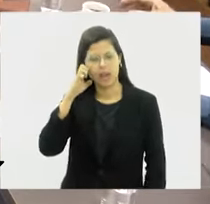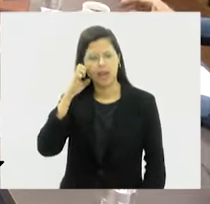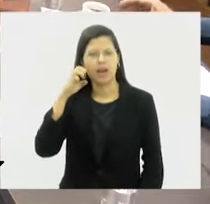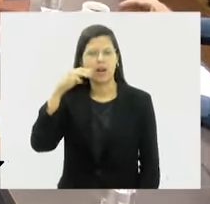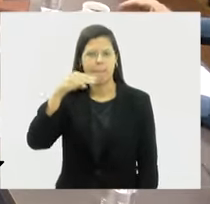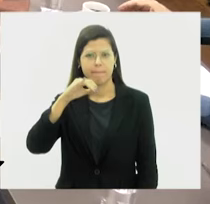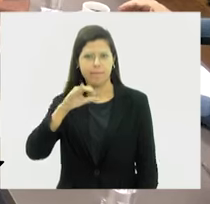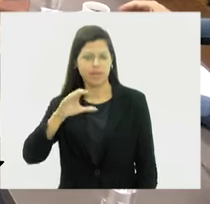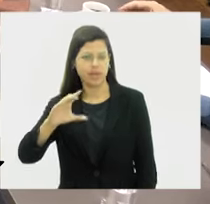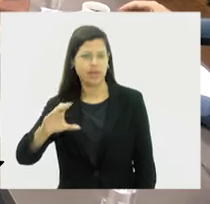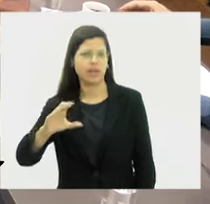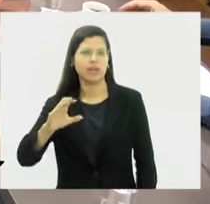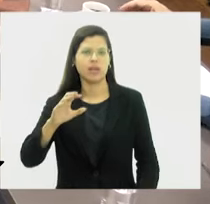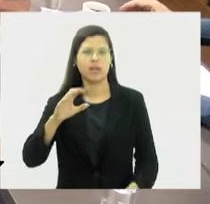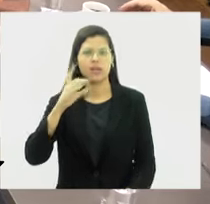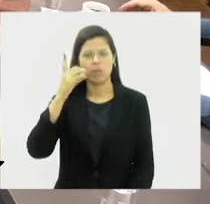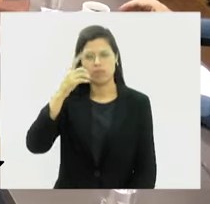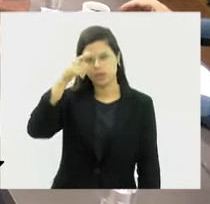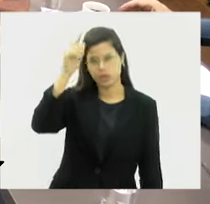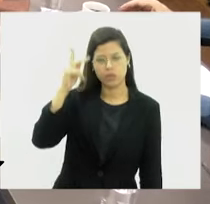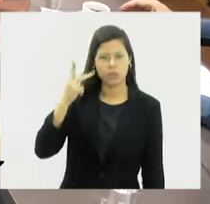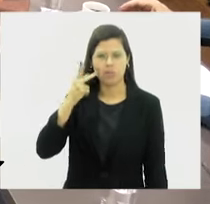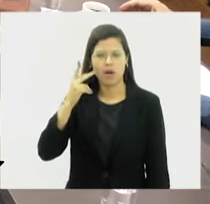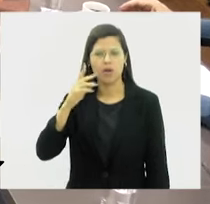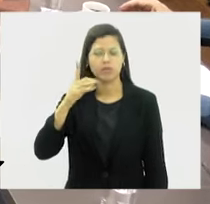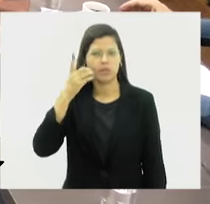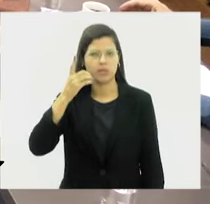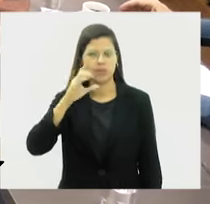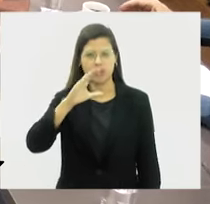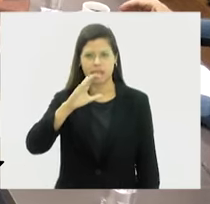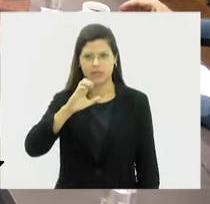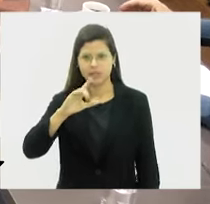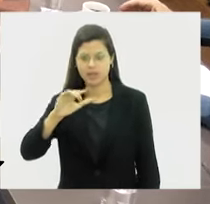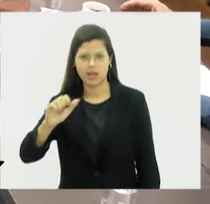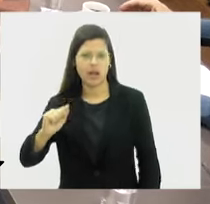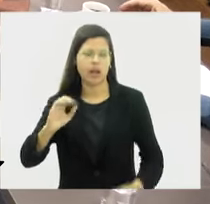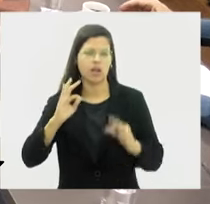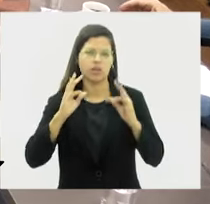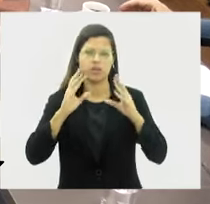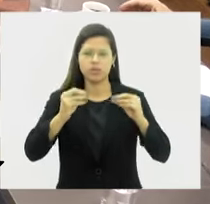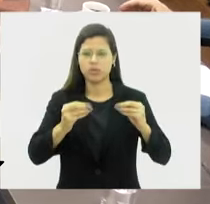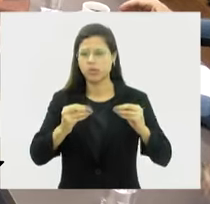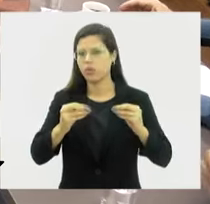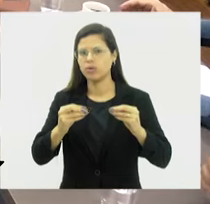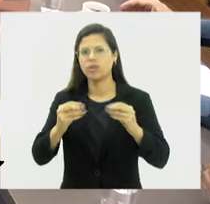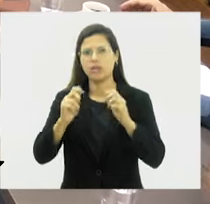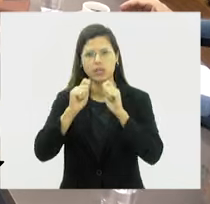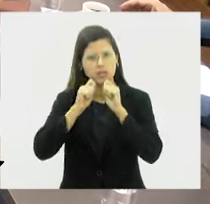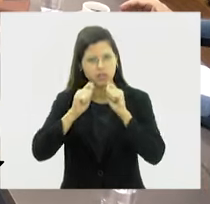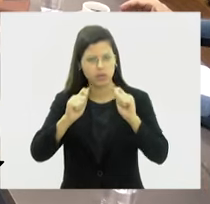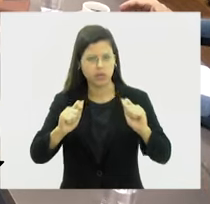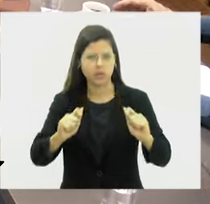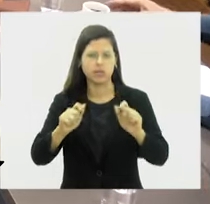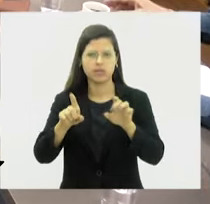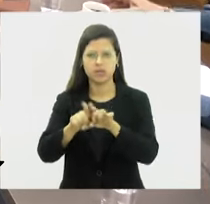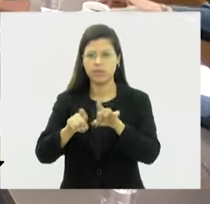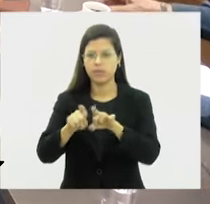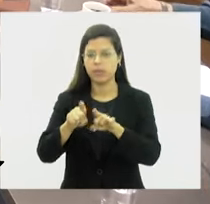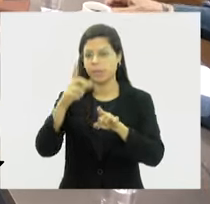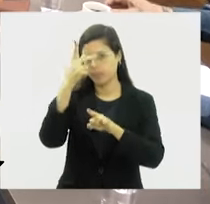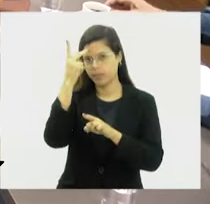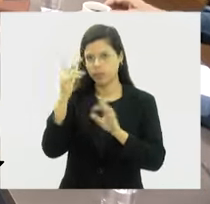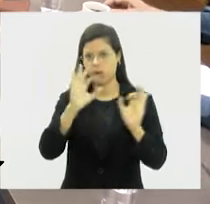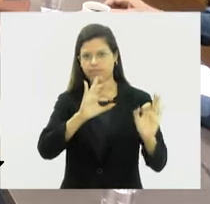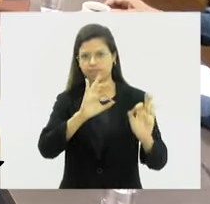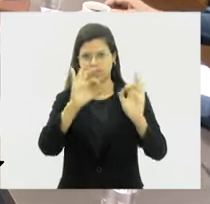Mink, deputado Luiz Paulo, deputada Célia Jordão, a todas as assessorias, aqueles que nos assistem